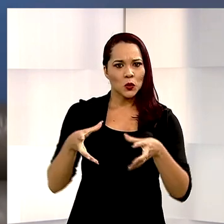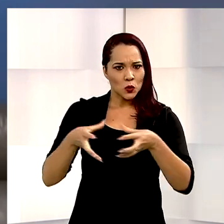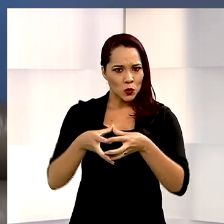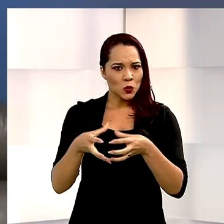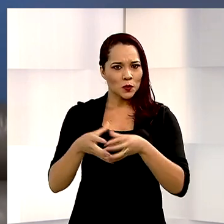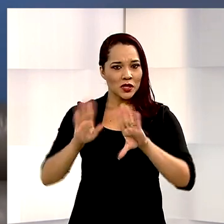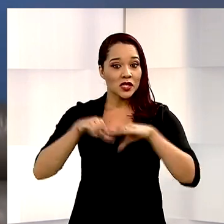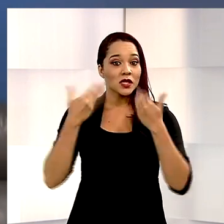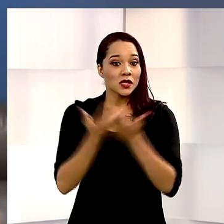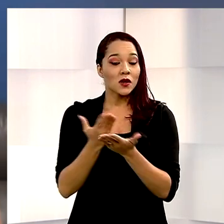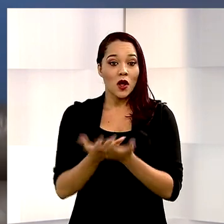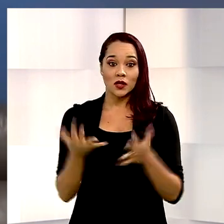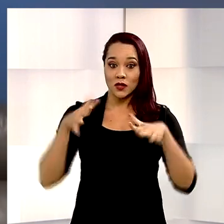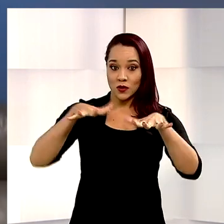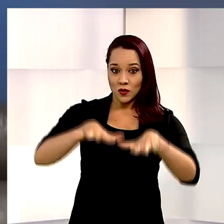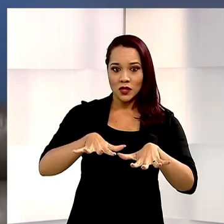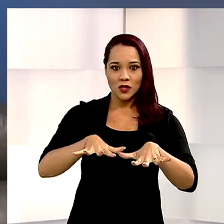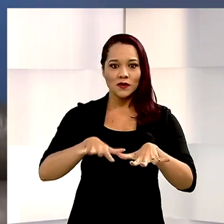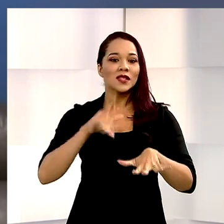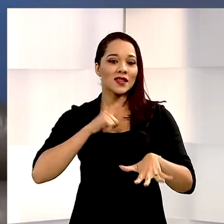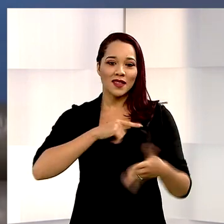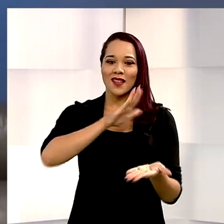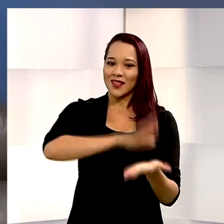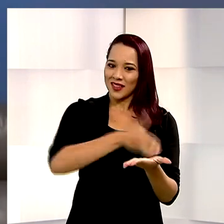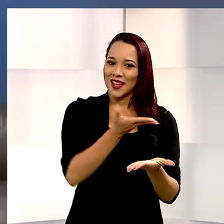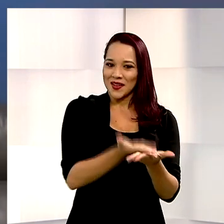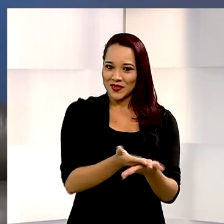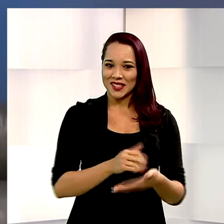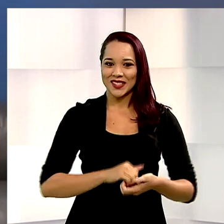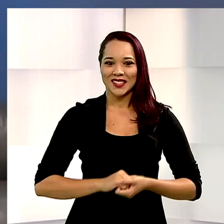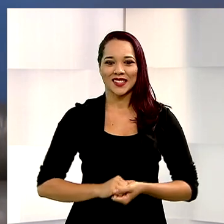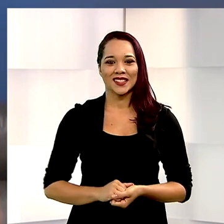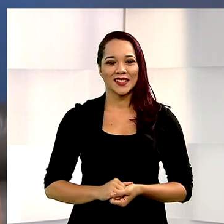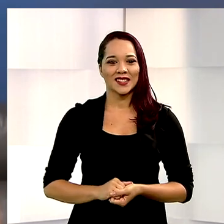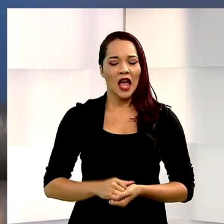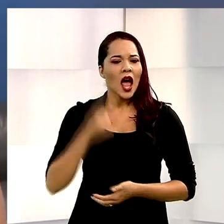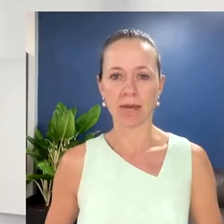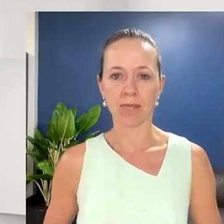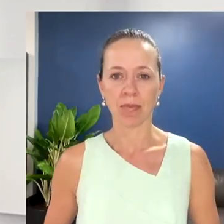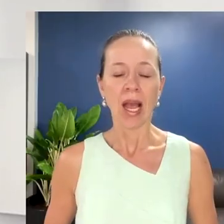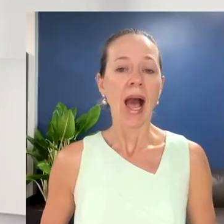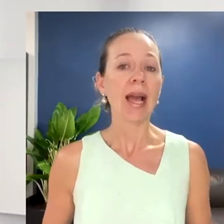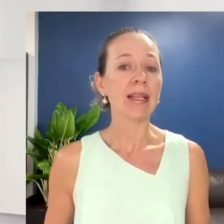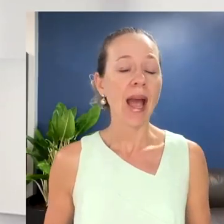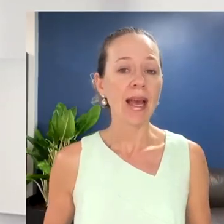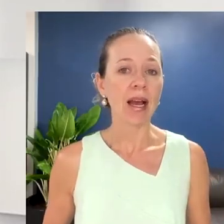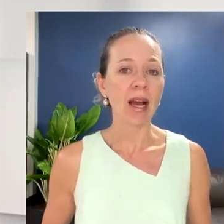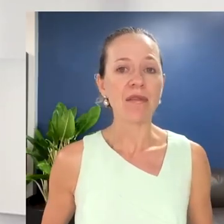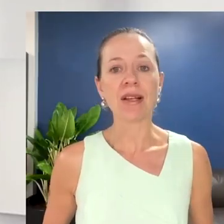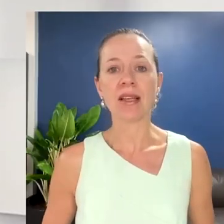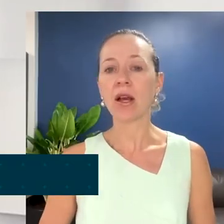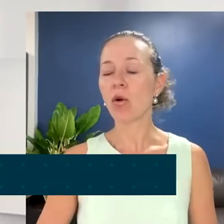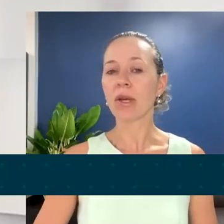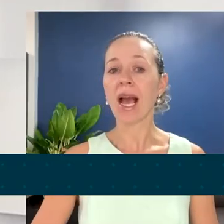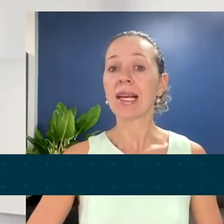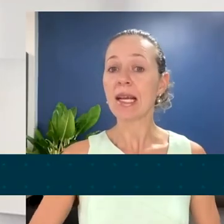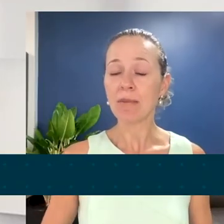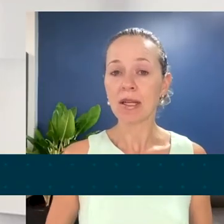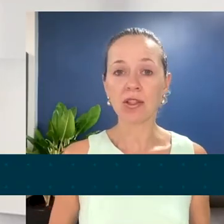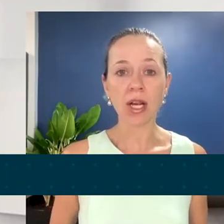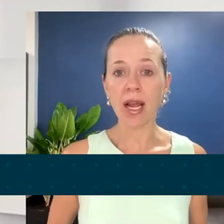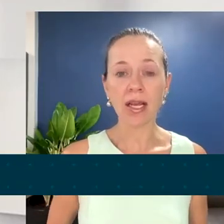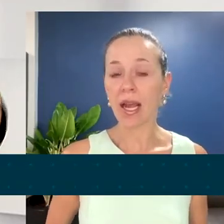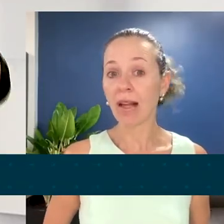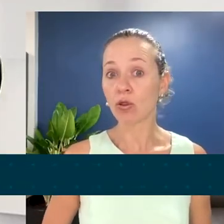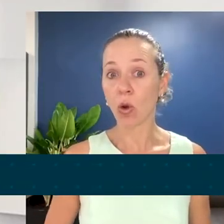sinais, ou nas classes inclusivas, onde há o intérprete da Libras. A ideia é fazer com que a